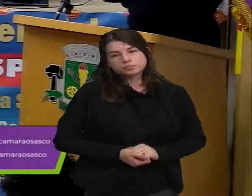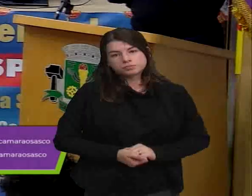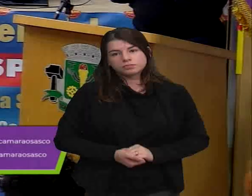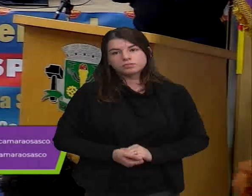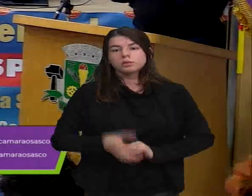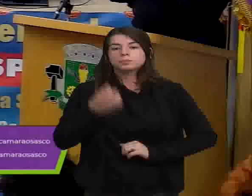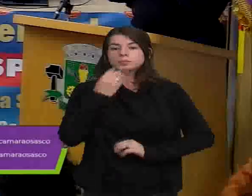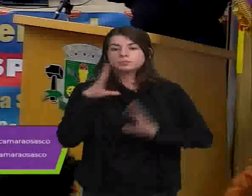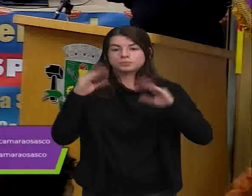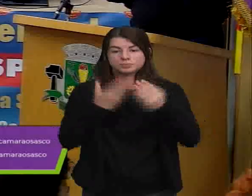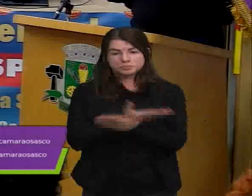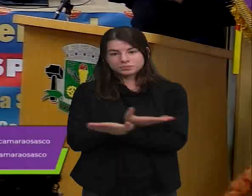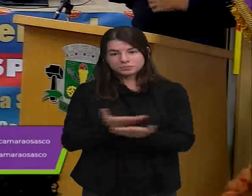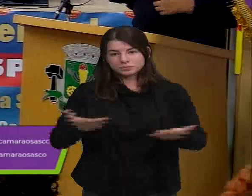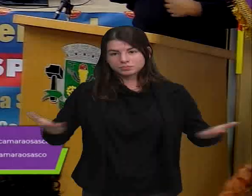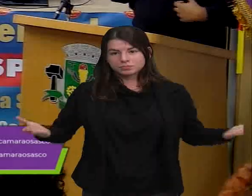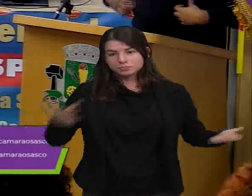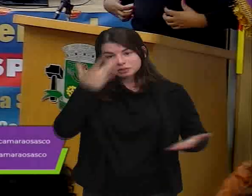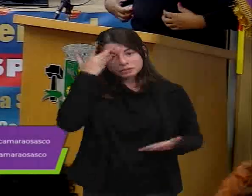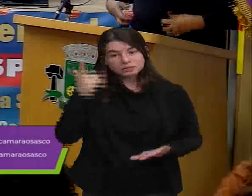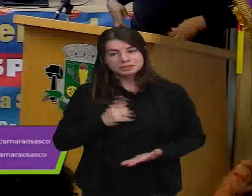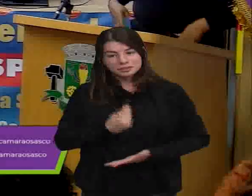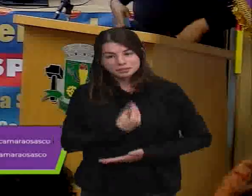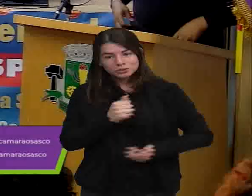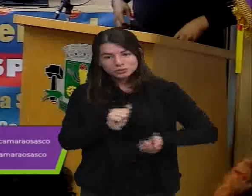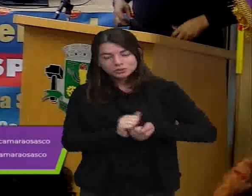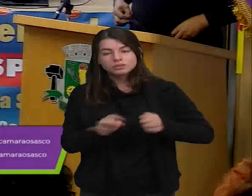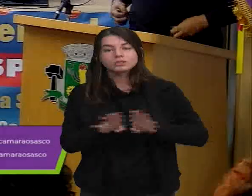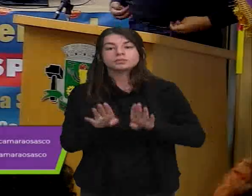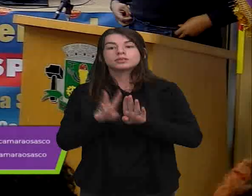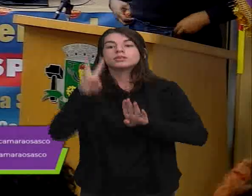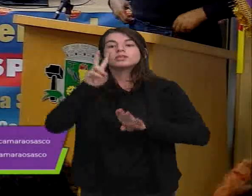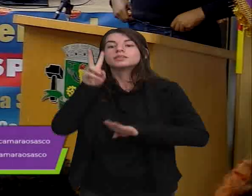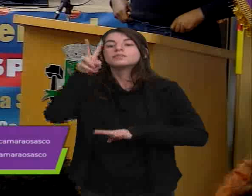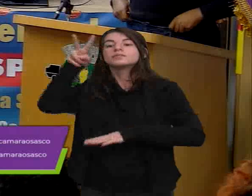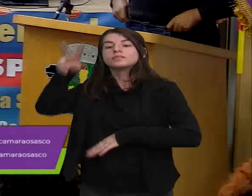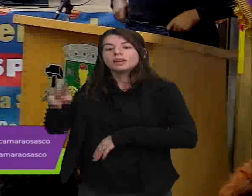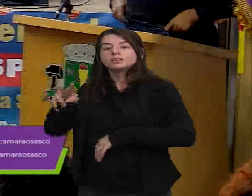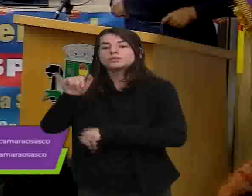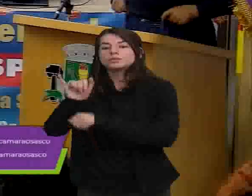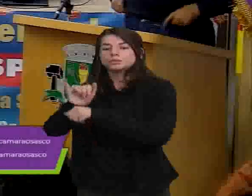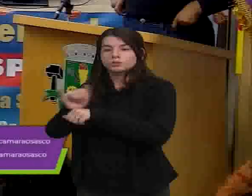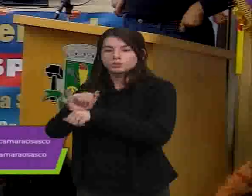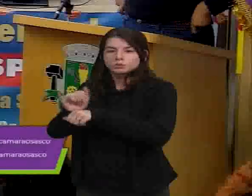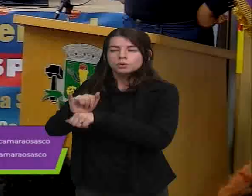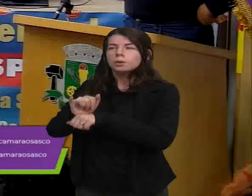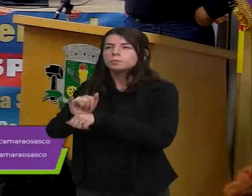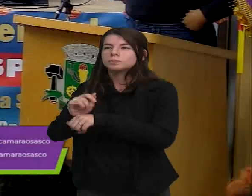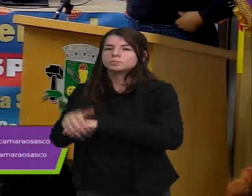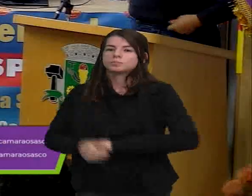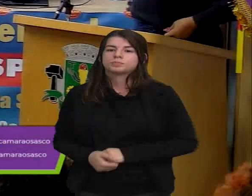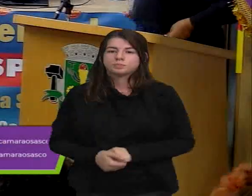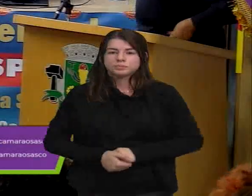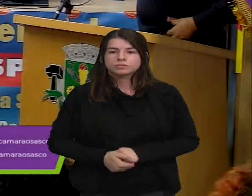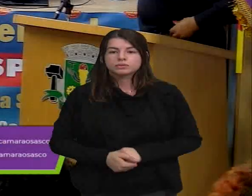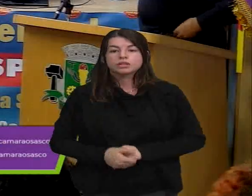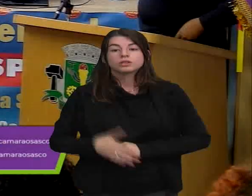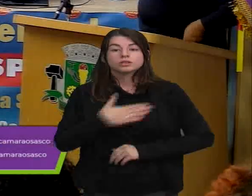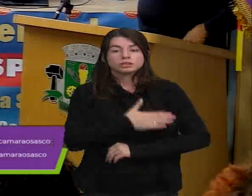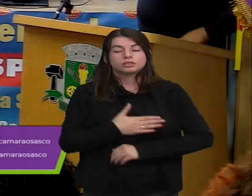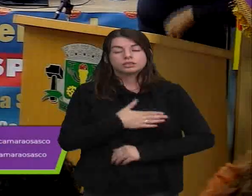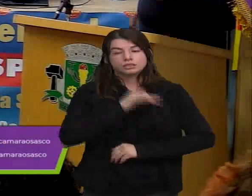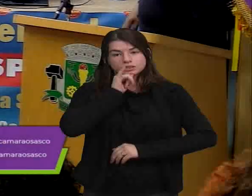boa noite a todas as pessoas aqui presentes pessoal que está assistindo a gente de casa ou ainda vai assistir quero